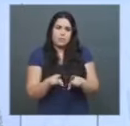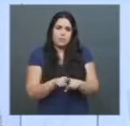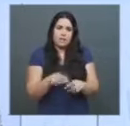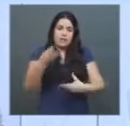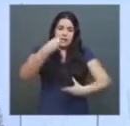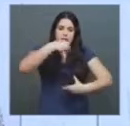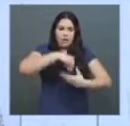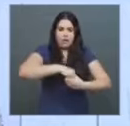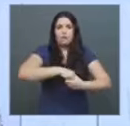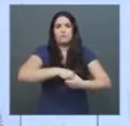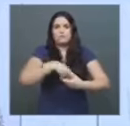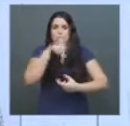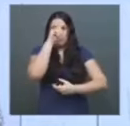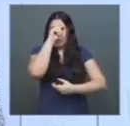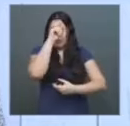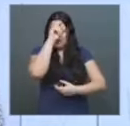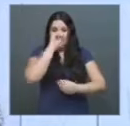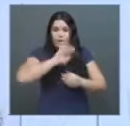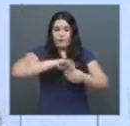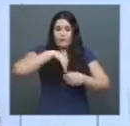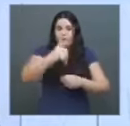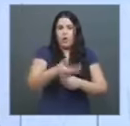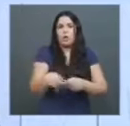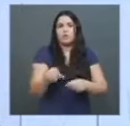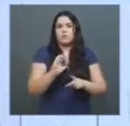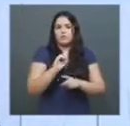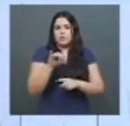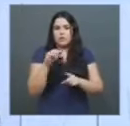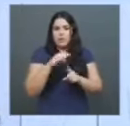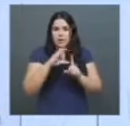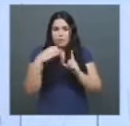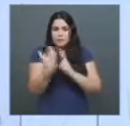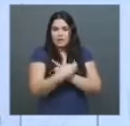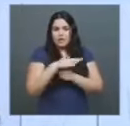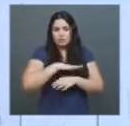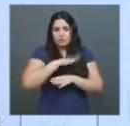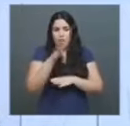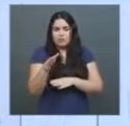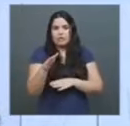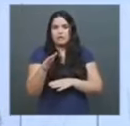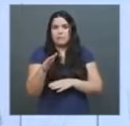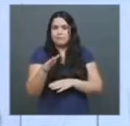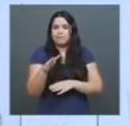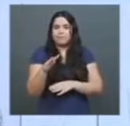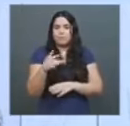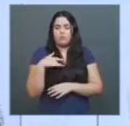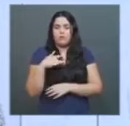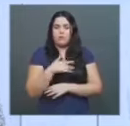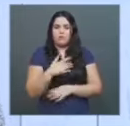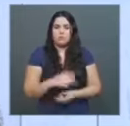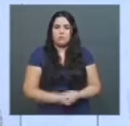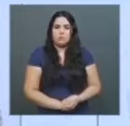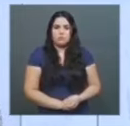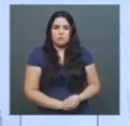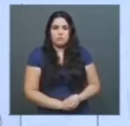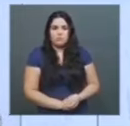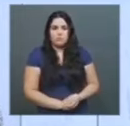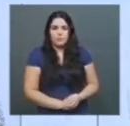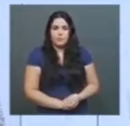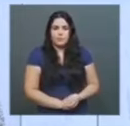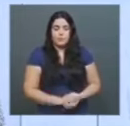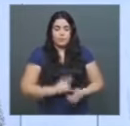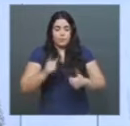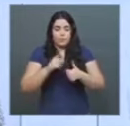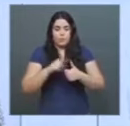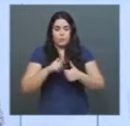intra-hospitalar, para que se estenda, que se essa criança vá para a comunidade com saúde, né? Com melhor condição. Uma dessas iniciativas é o